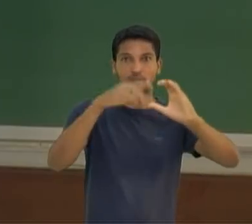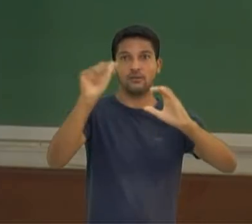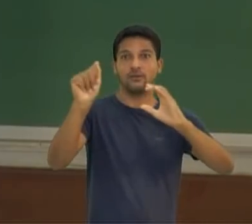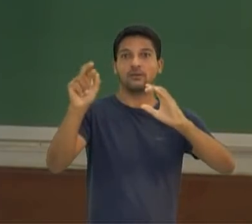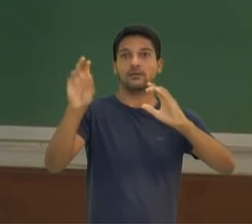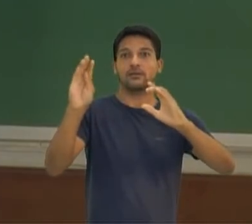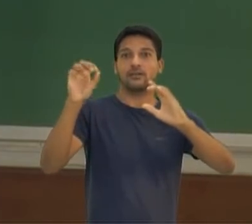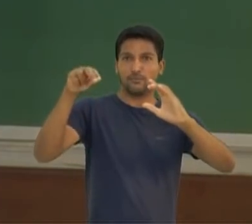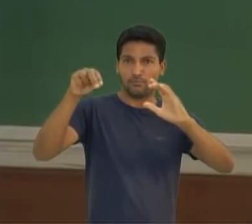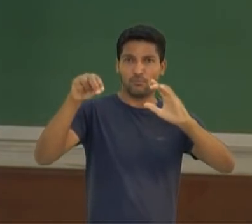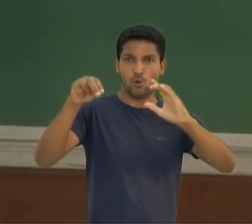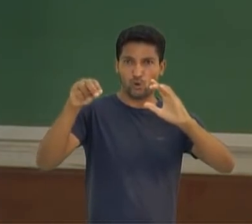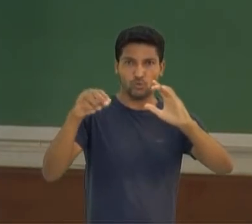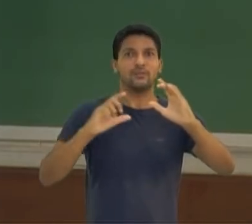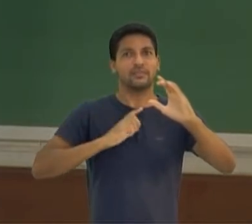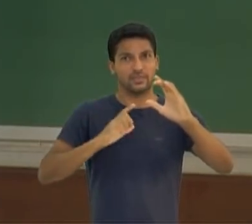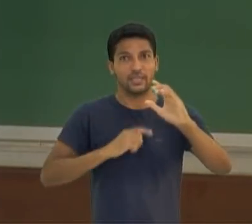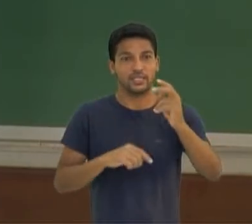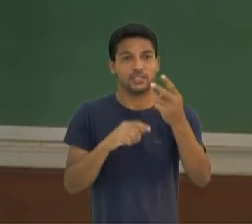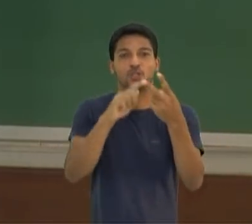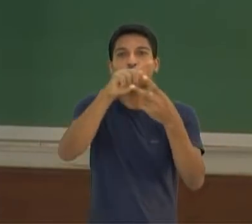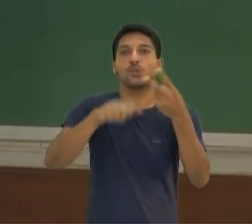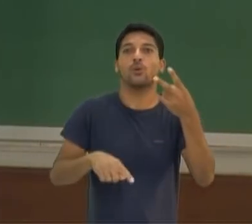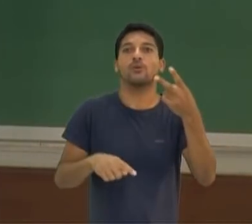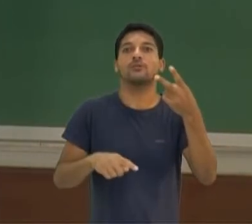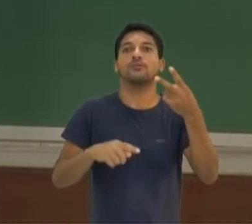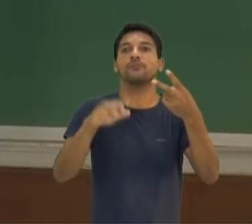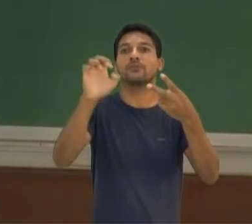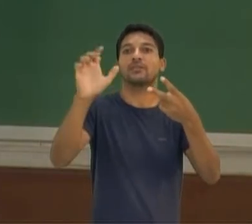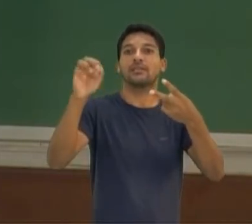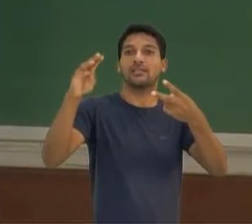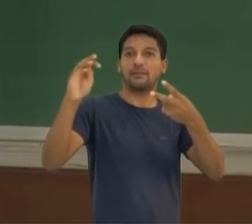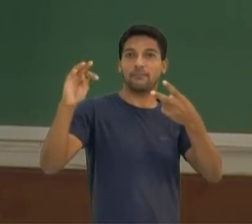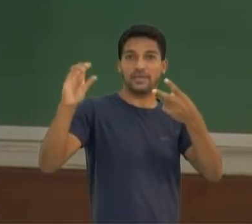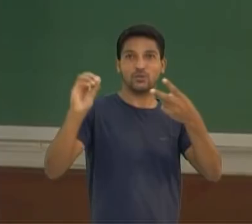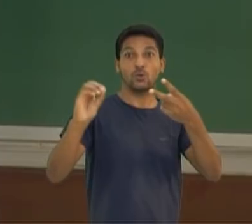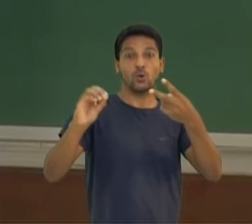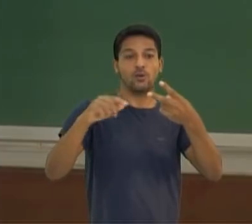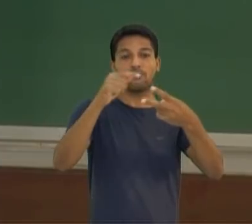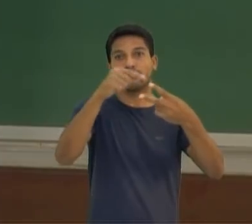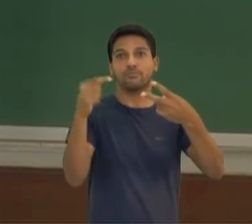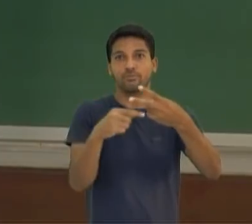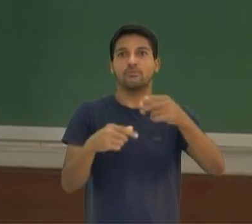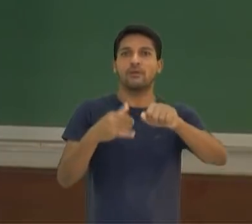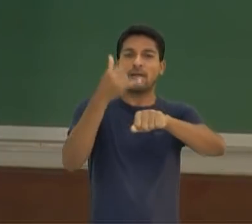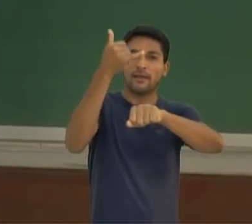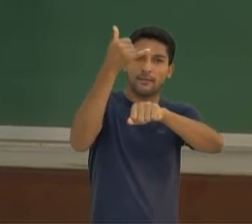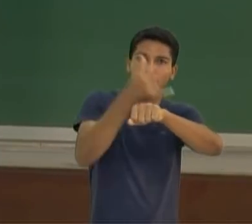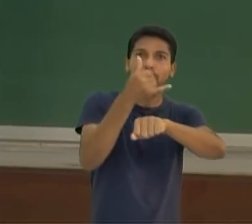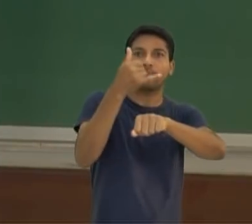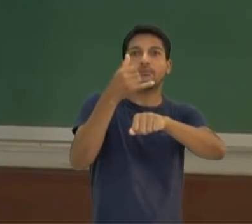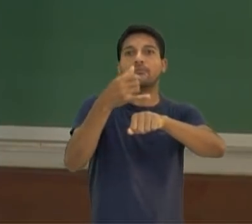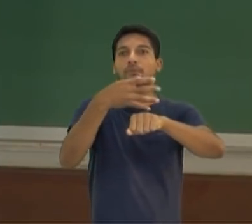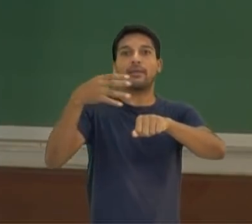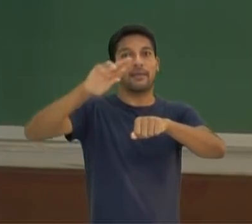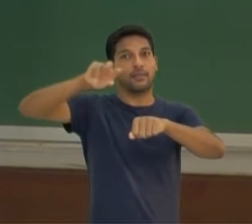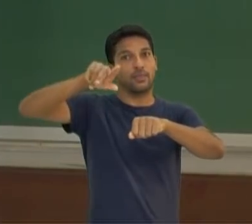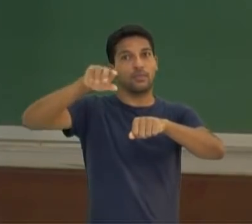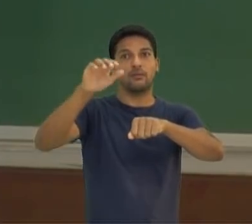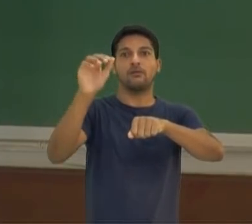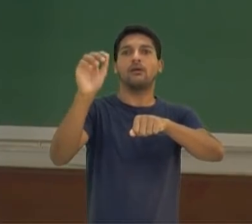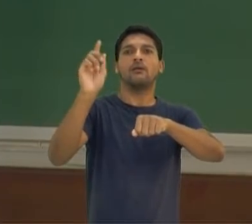dois elementos que não são metais, que a gente chama de ametal, que são o carbono e o